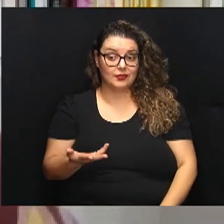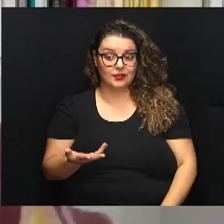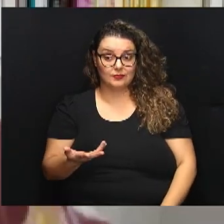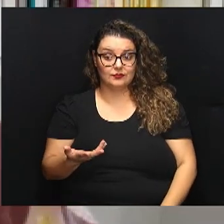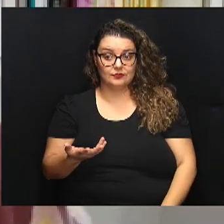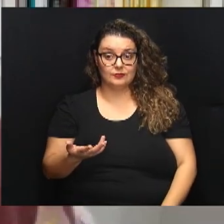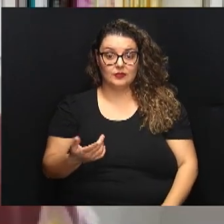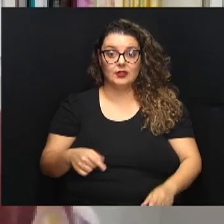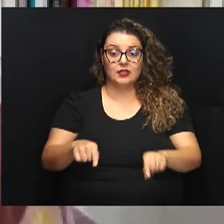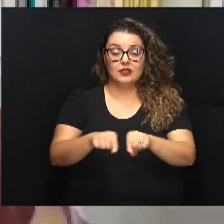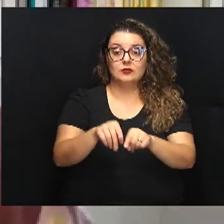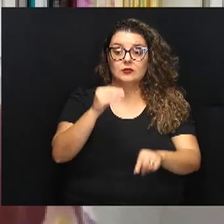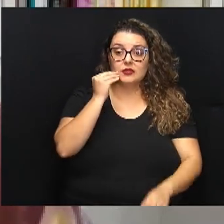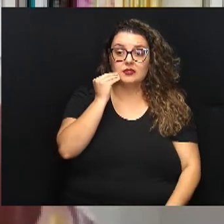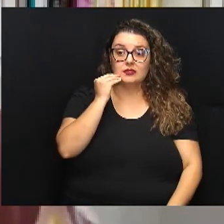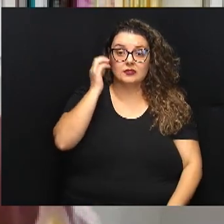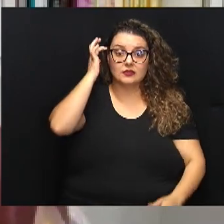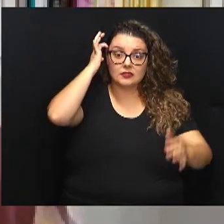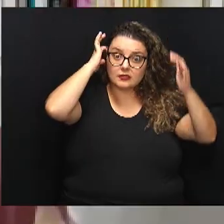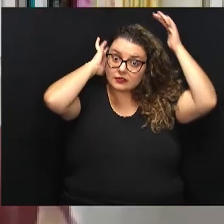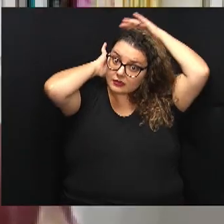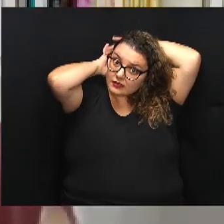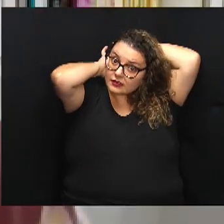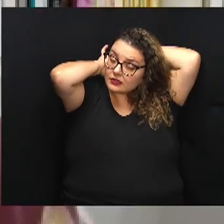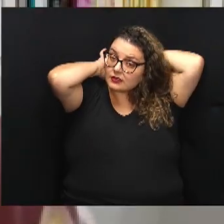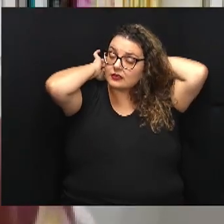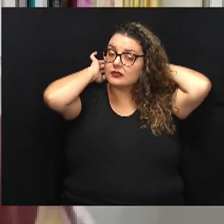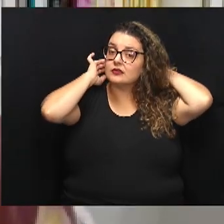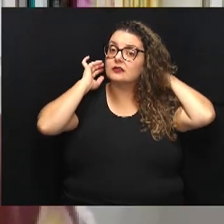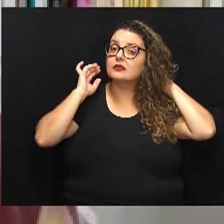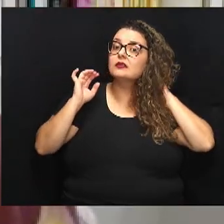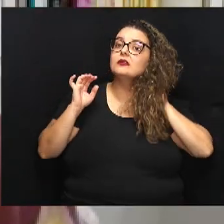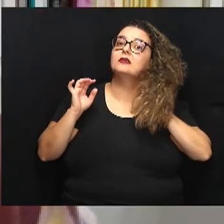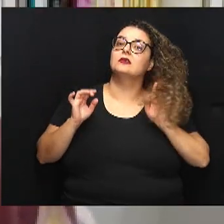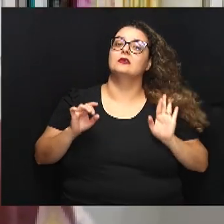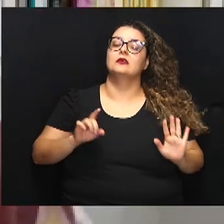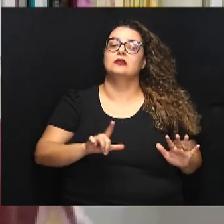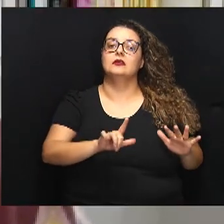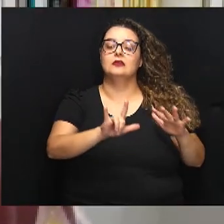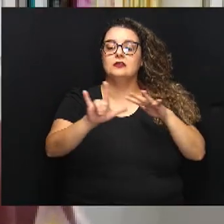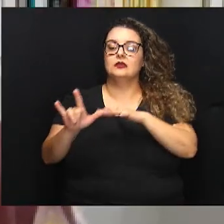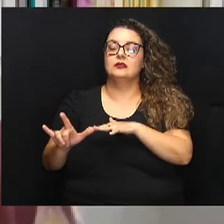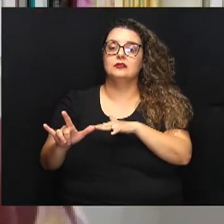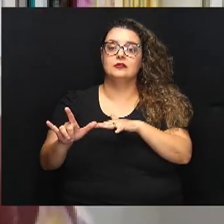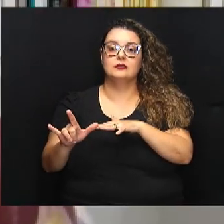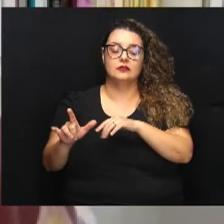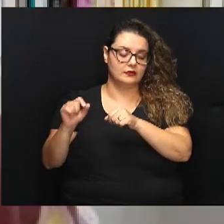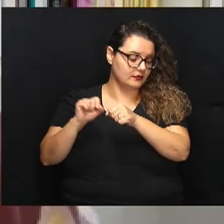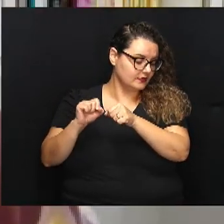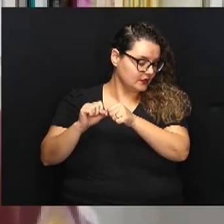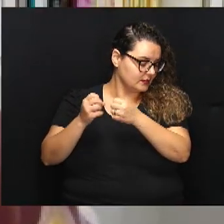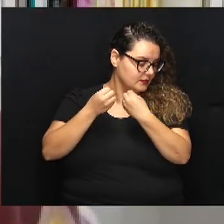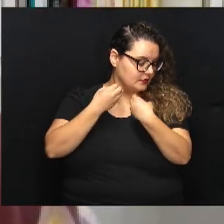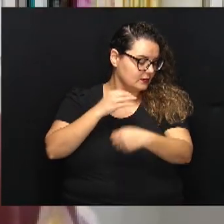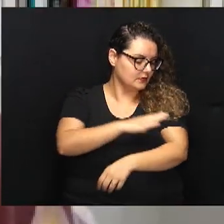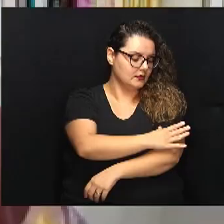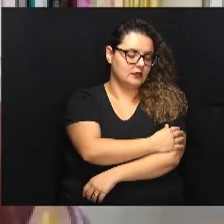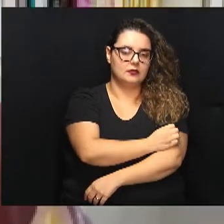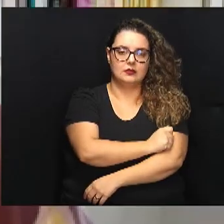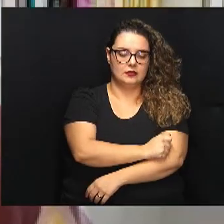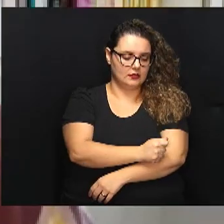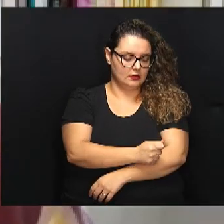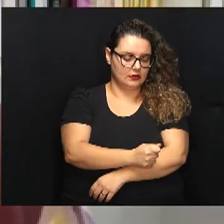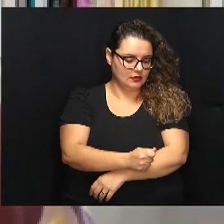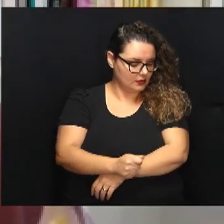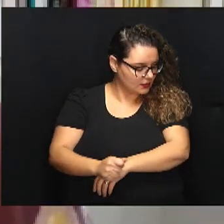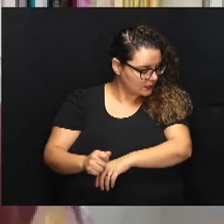também tentar seguir pessoas que te fazem bem, e não pessoas que te deixam com culpa, a